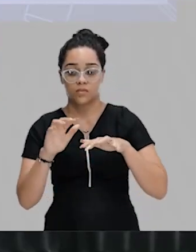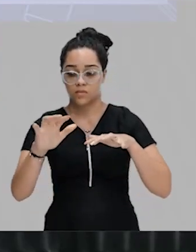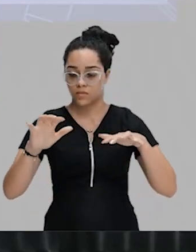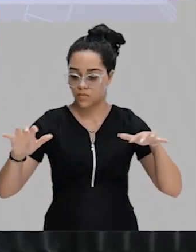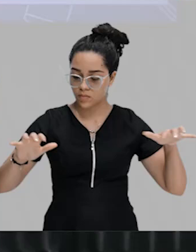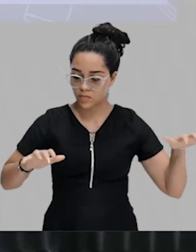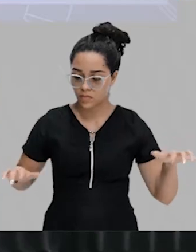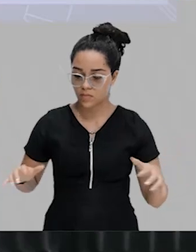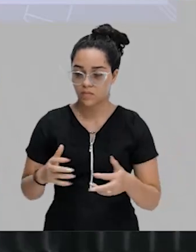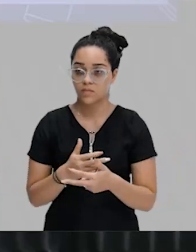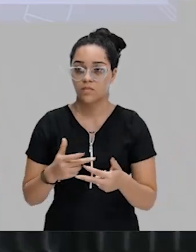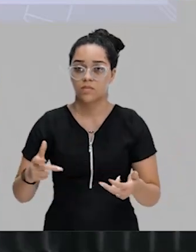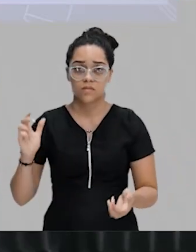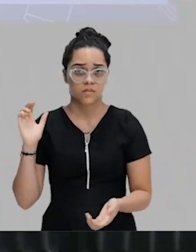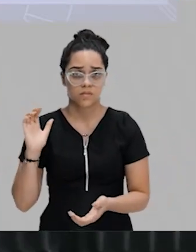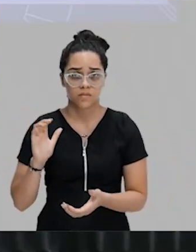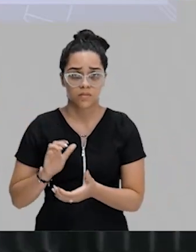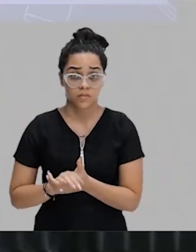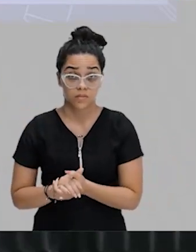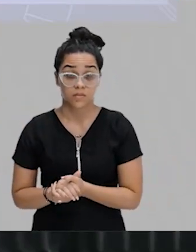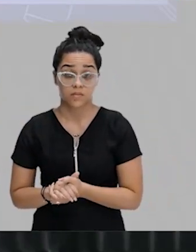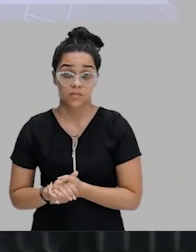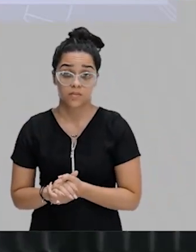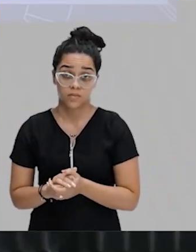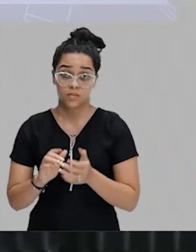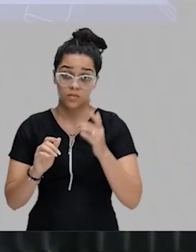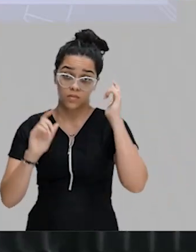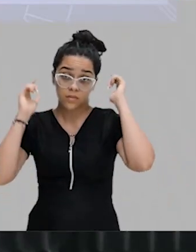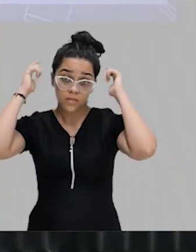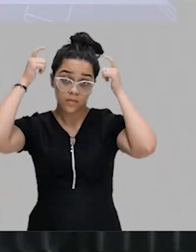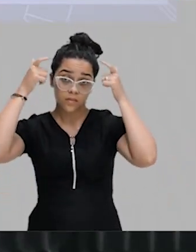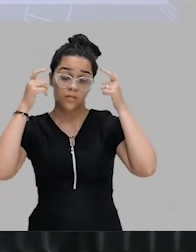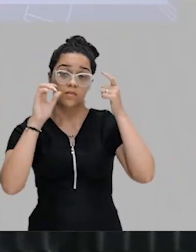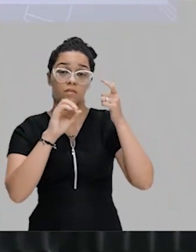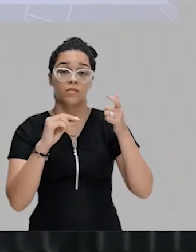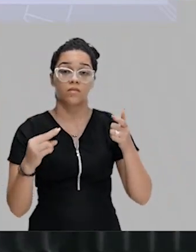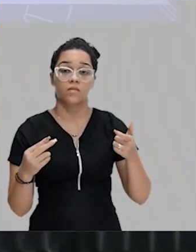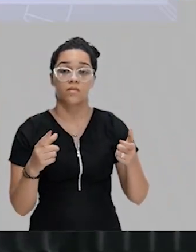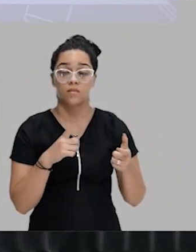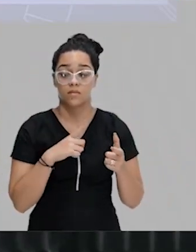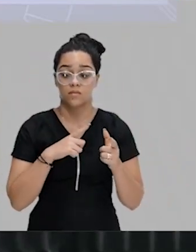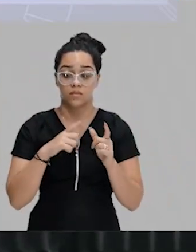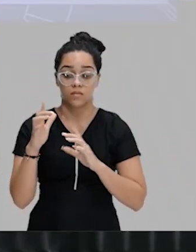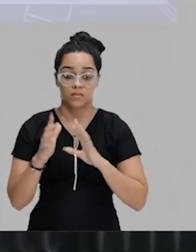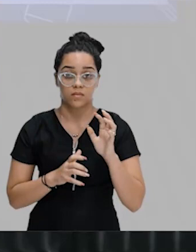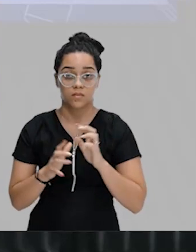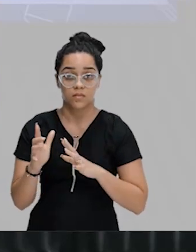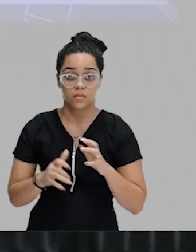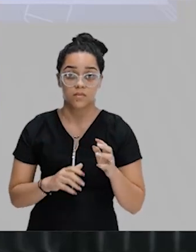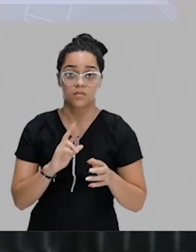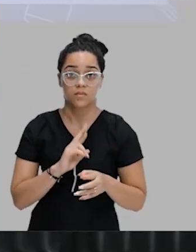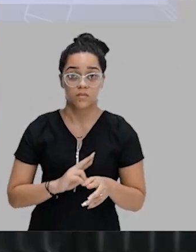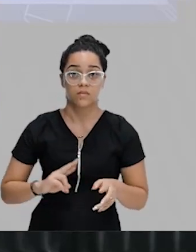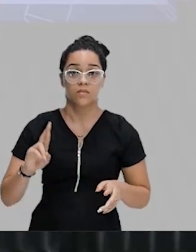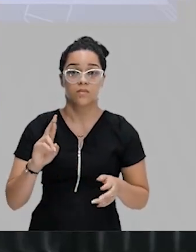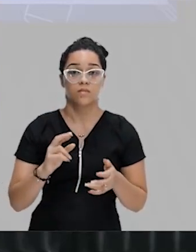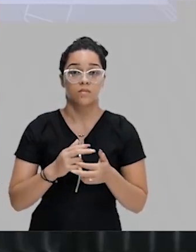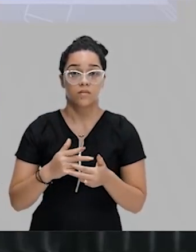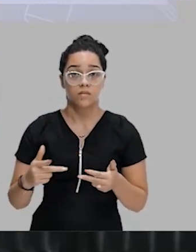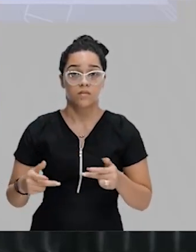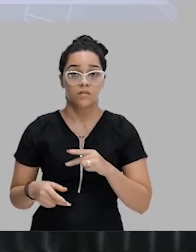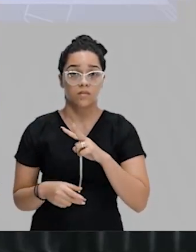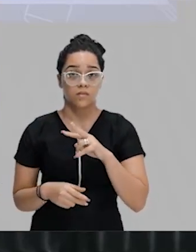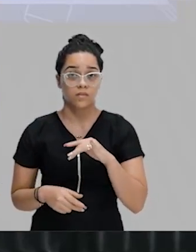ou através de matrimônio, de casamento entre reis, ou através de guerras religiosas. Então, são estados que